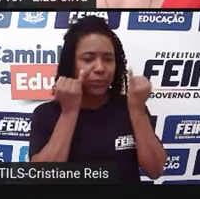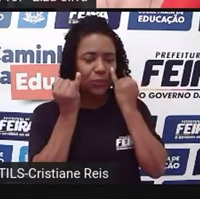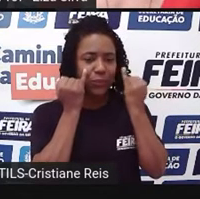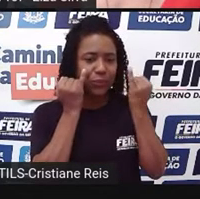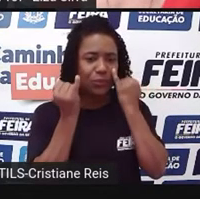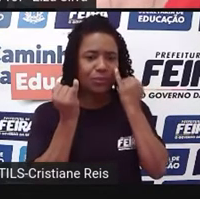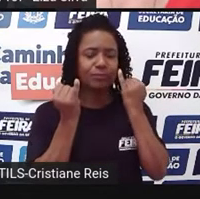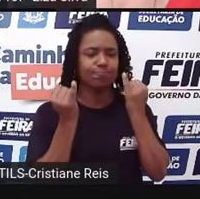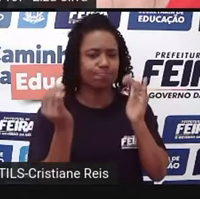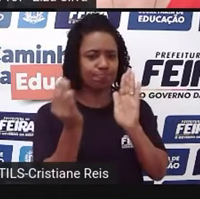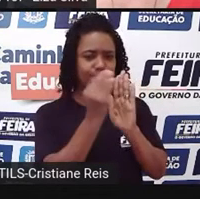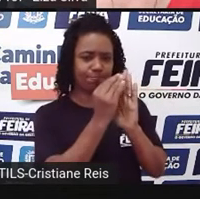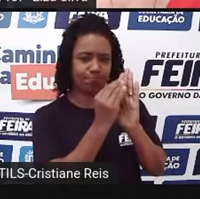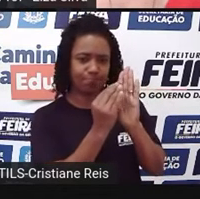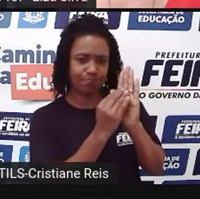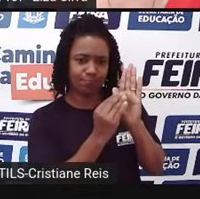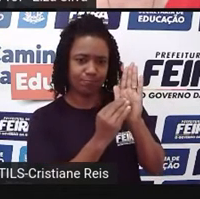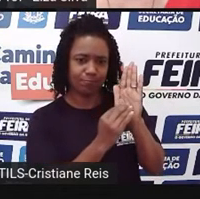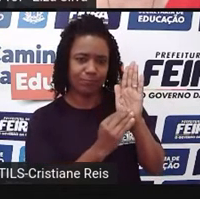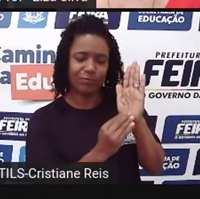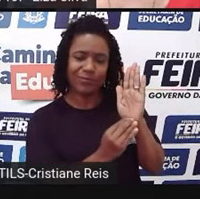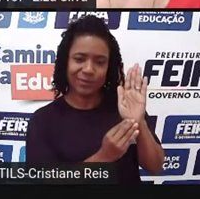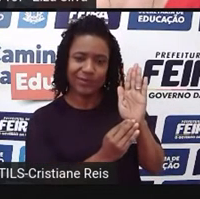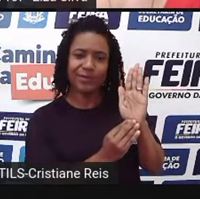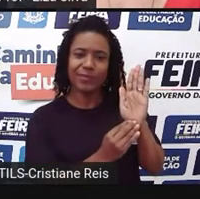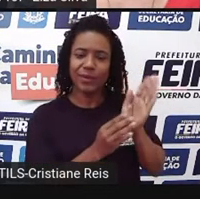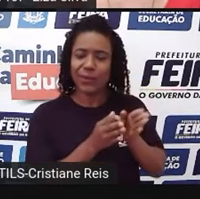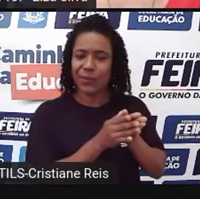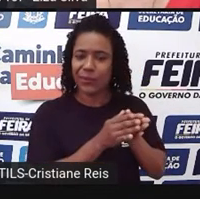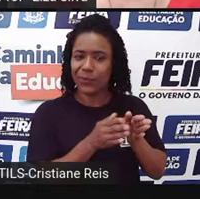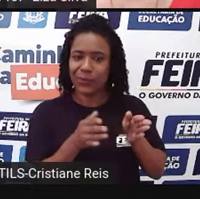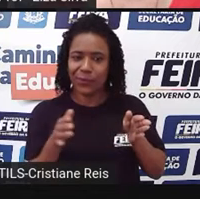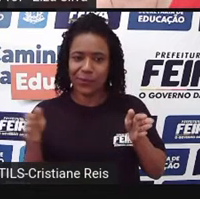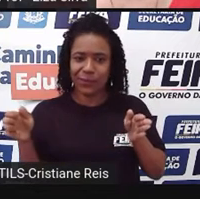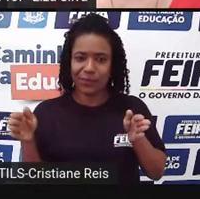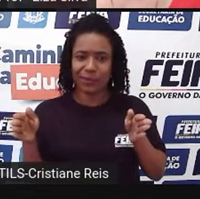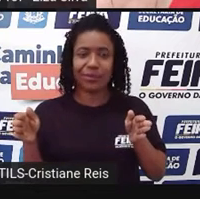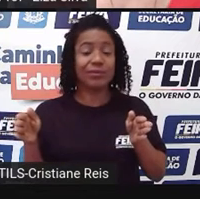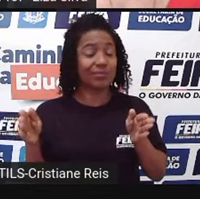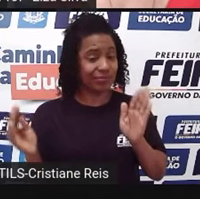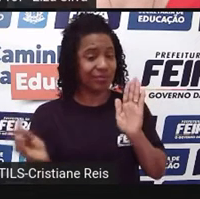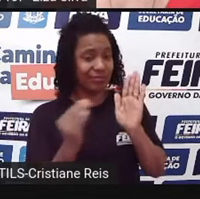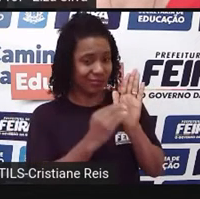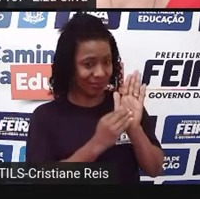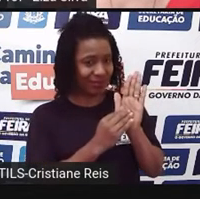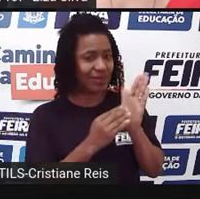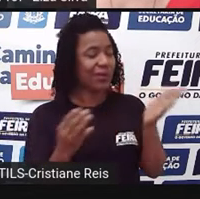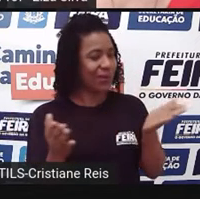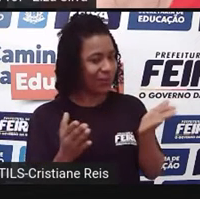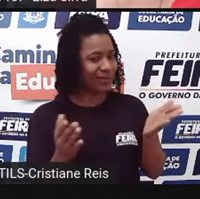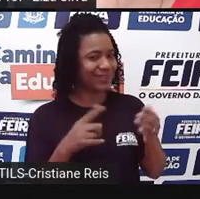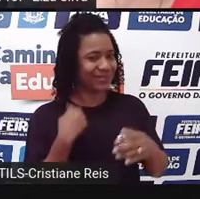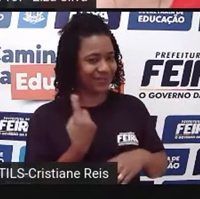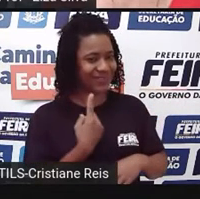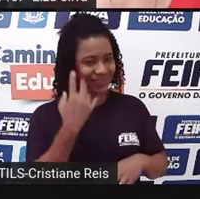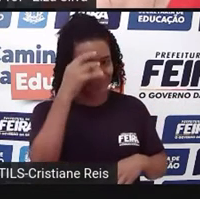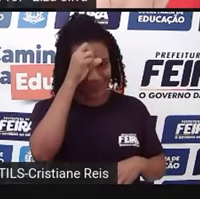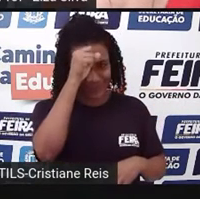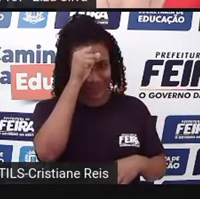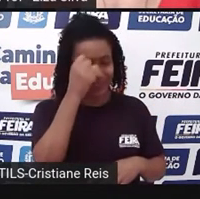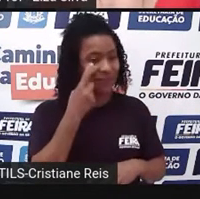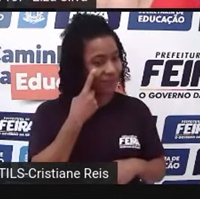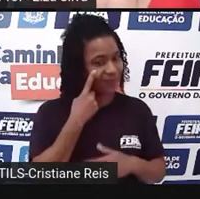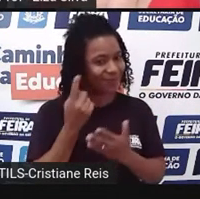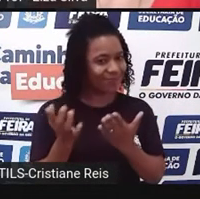colocar numa time-life você sabe então vamos aprender sobre isso hoje é seu